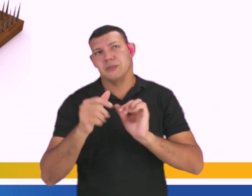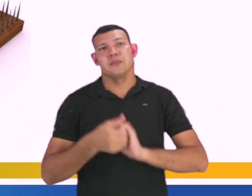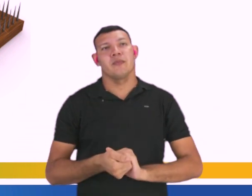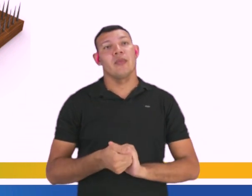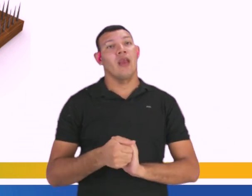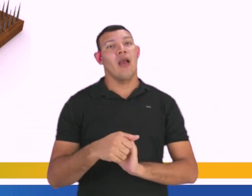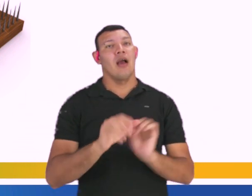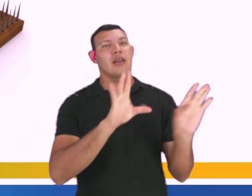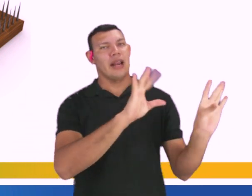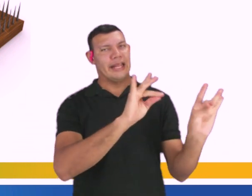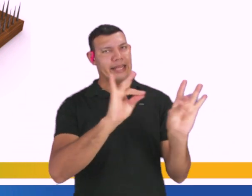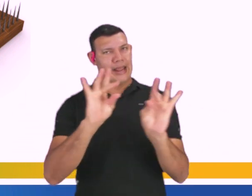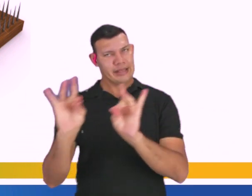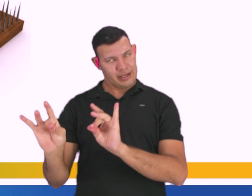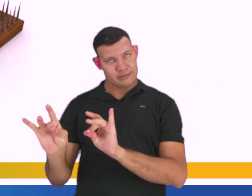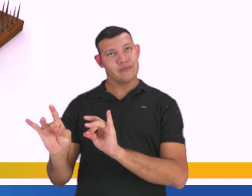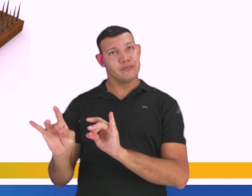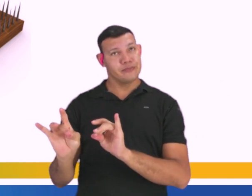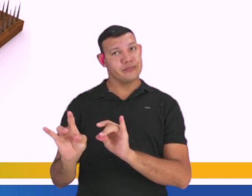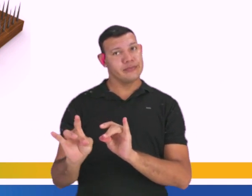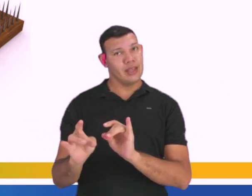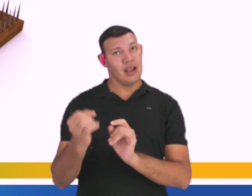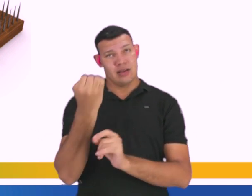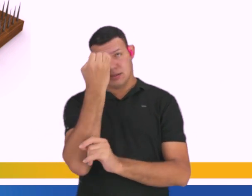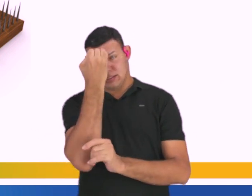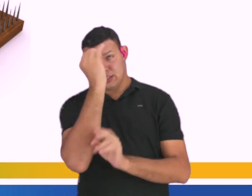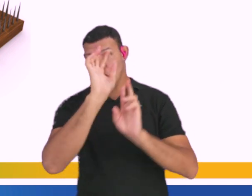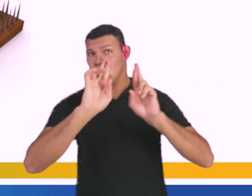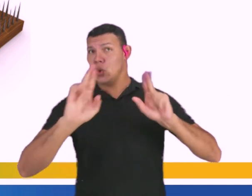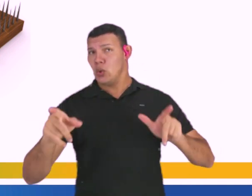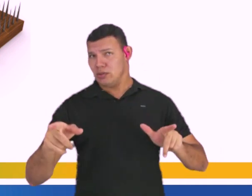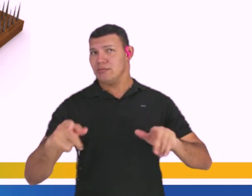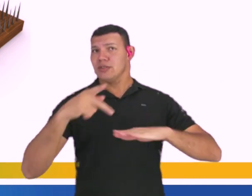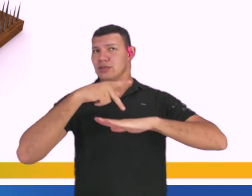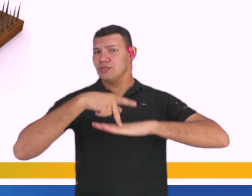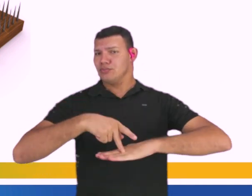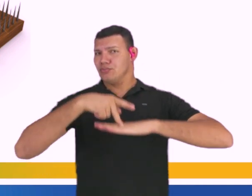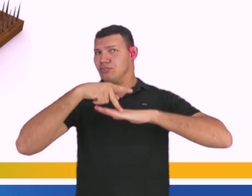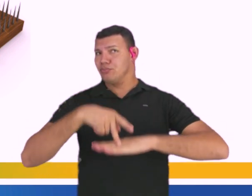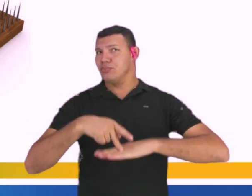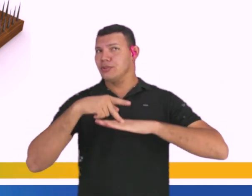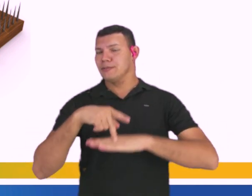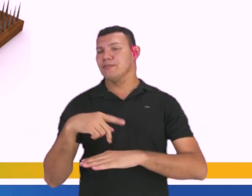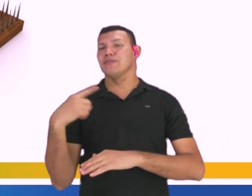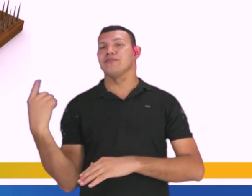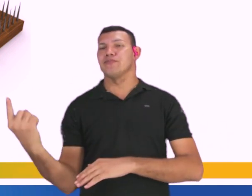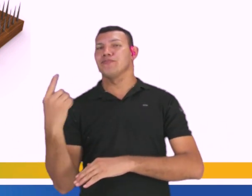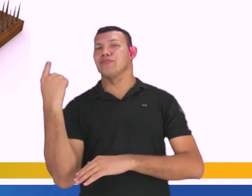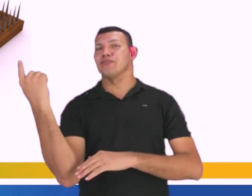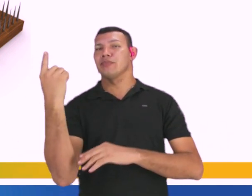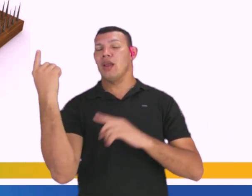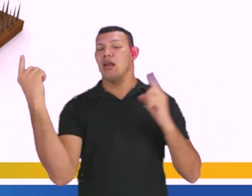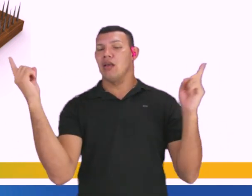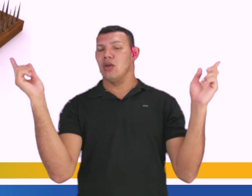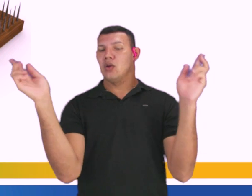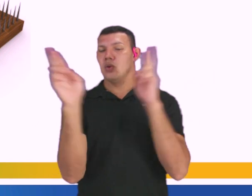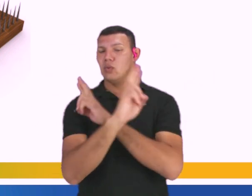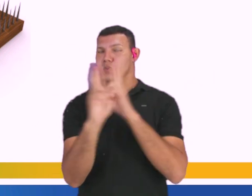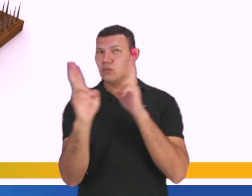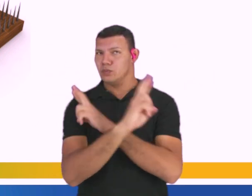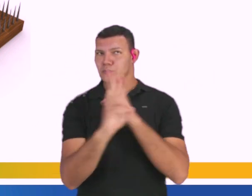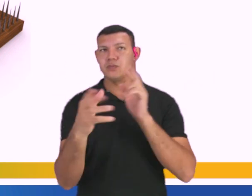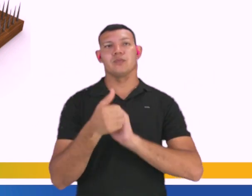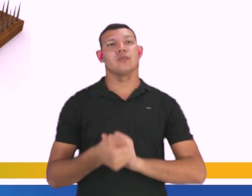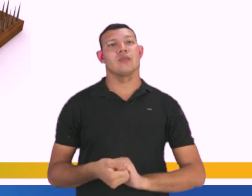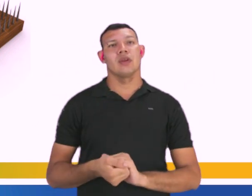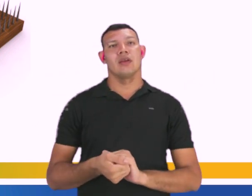vai acontecer? A gente já traz uma outra ideia para a pressão, que é a ideia de altura. Tu verifica que tem dois furos,